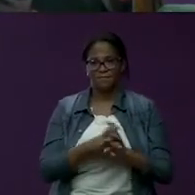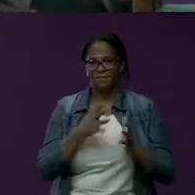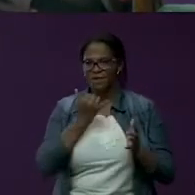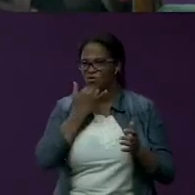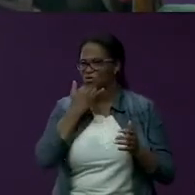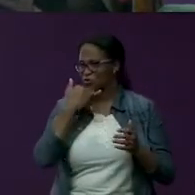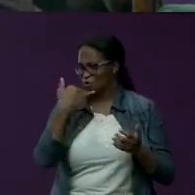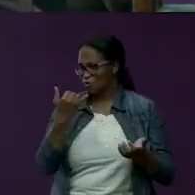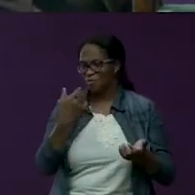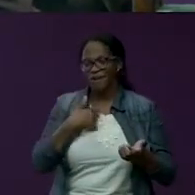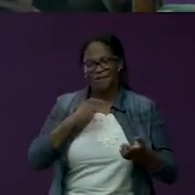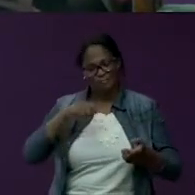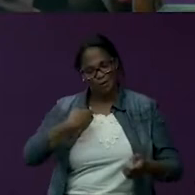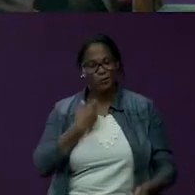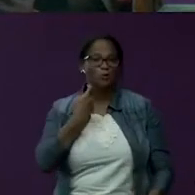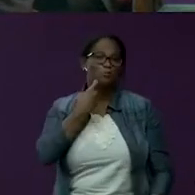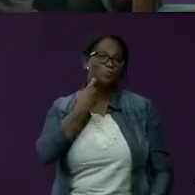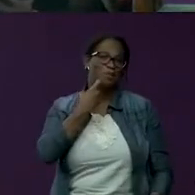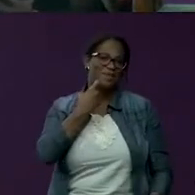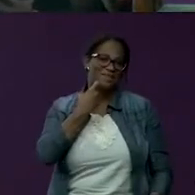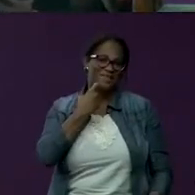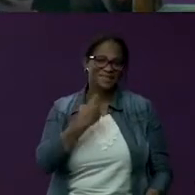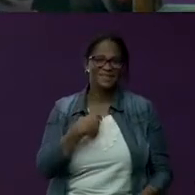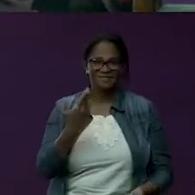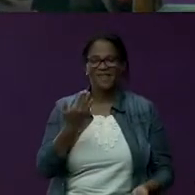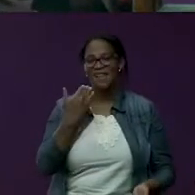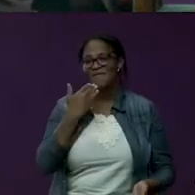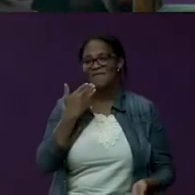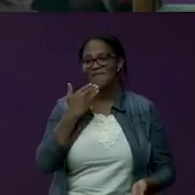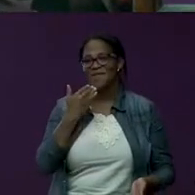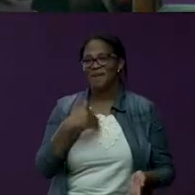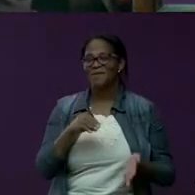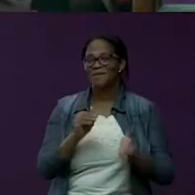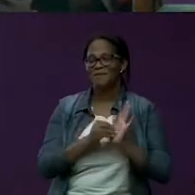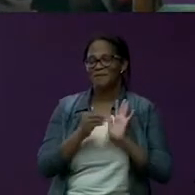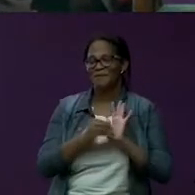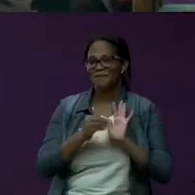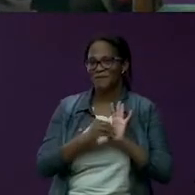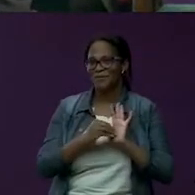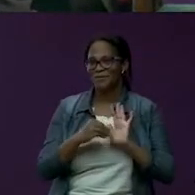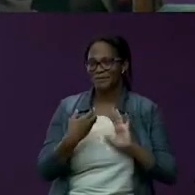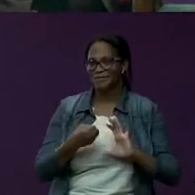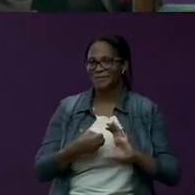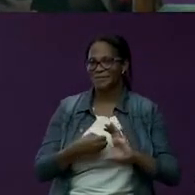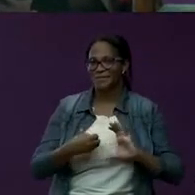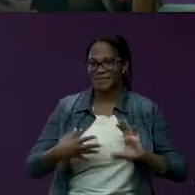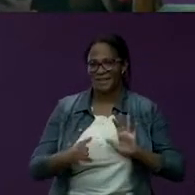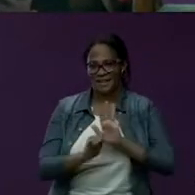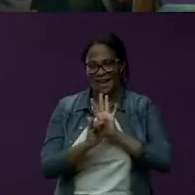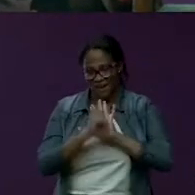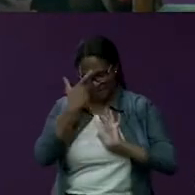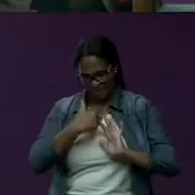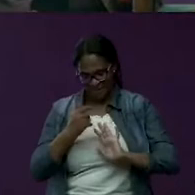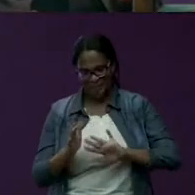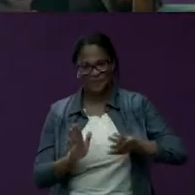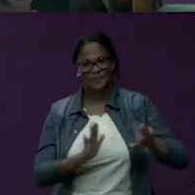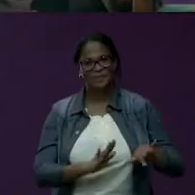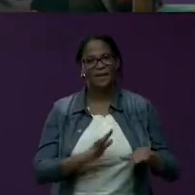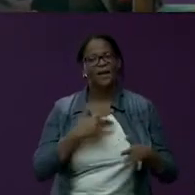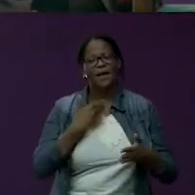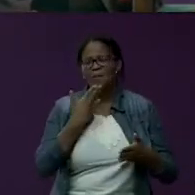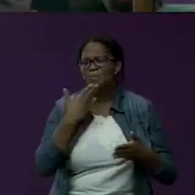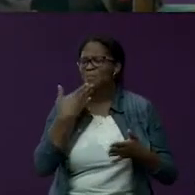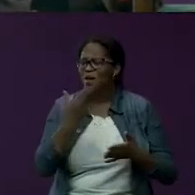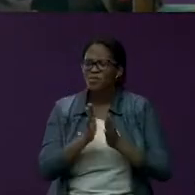desculpem, eu sou pisciana, isso é uma falha de caráter, que eu peço que a gente se una